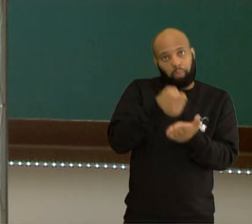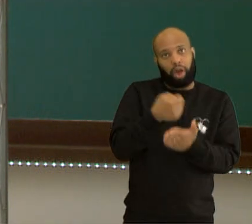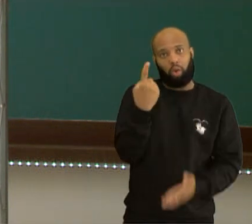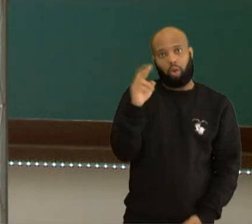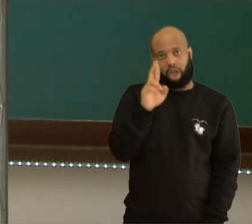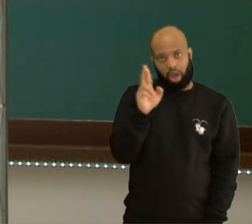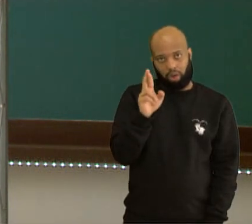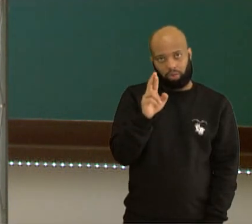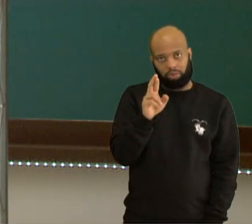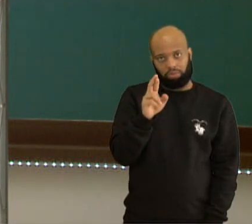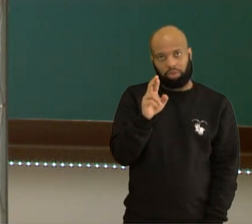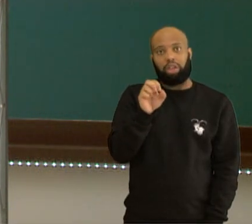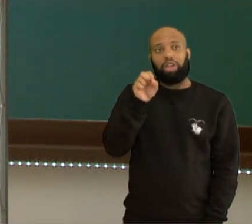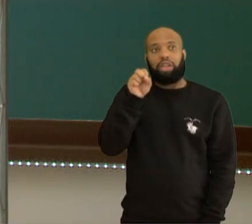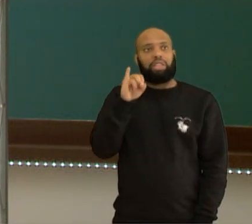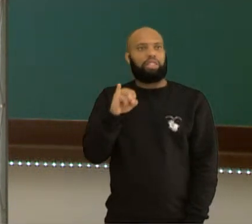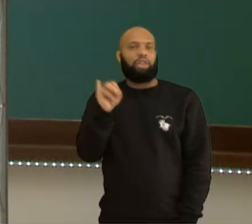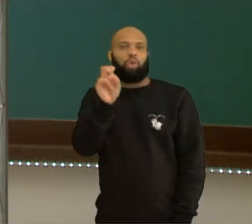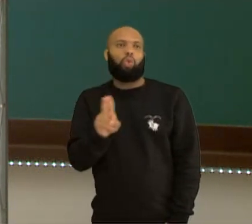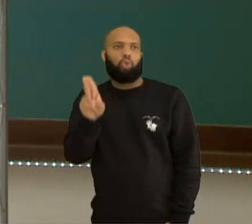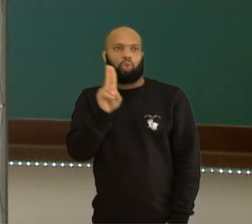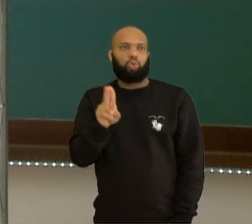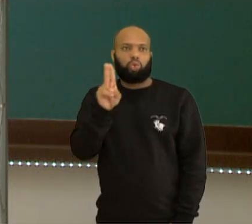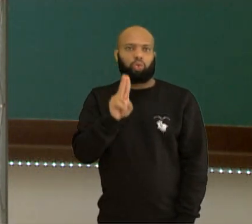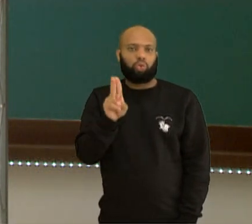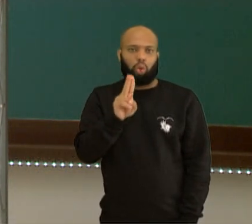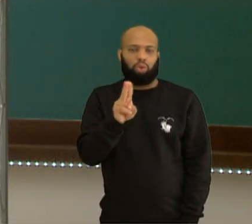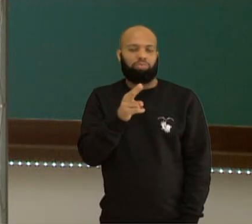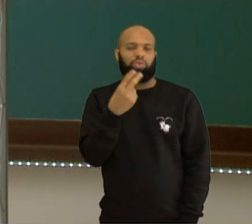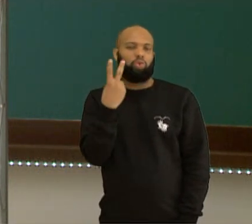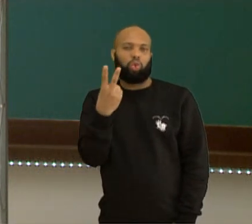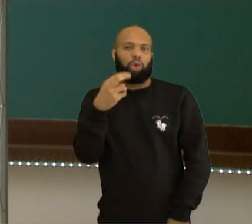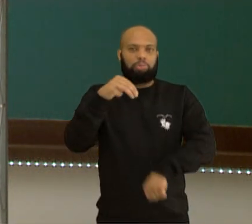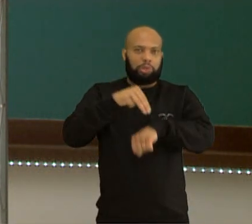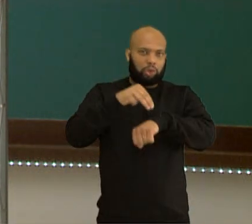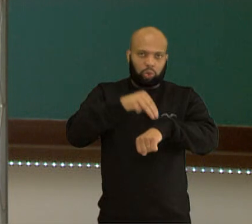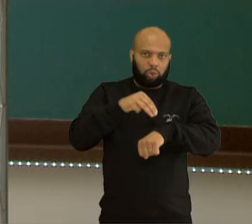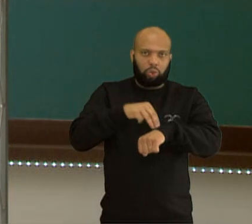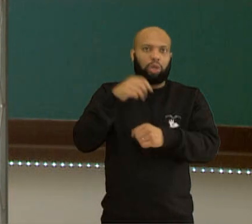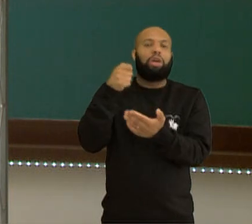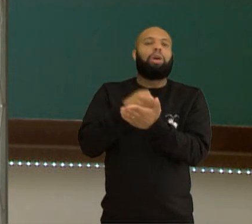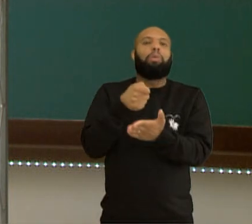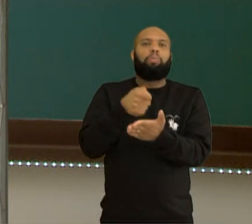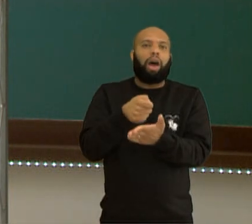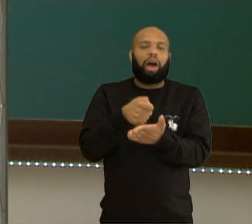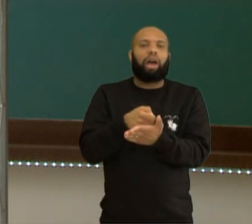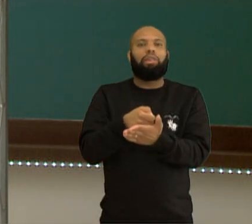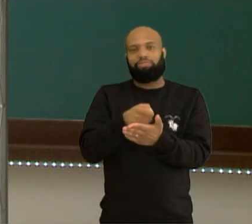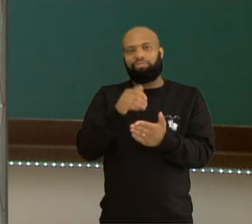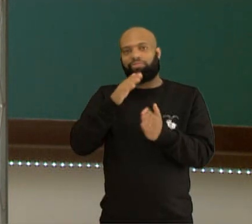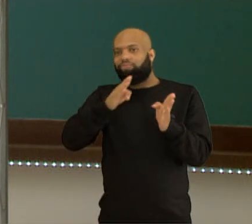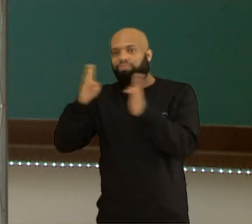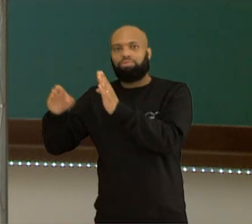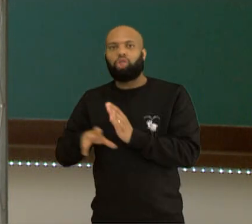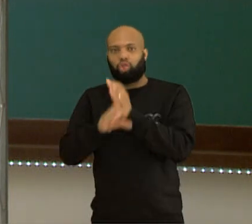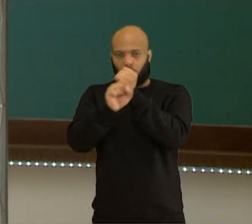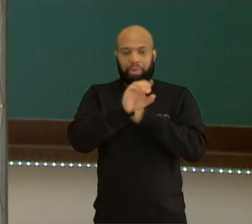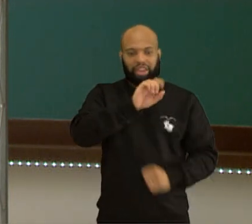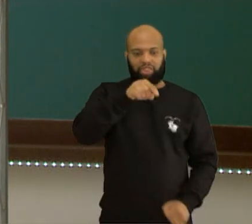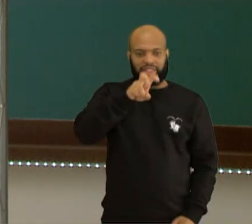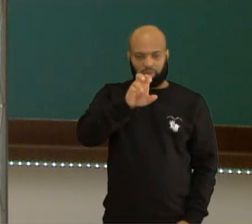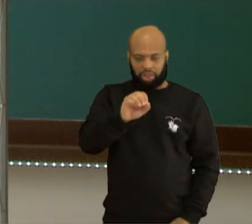E aí, gente, como é que ficou isso? Conseguiram encontrar essa lei de formação? Então, bora lá comigo, olha só. Então, veja